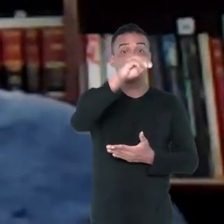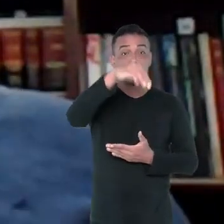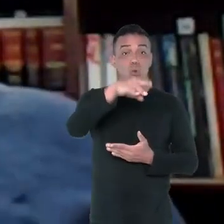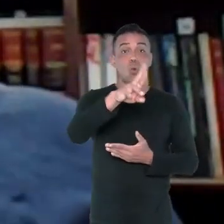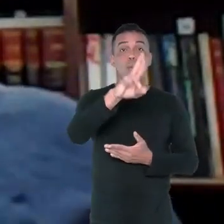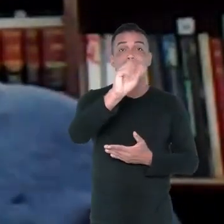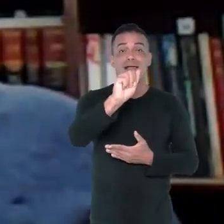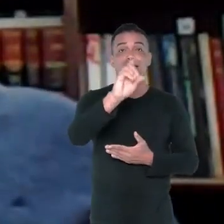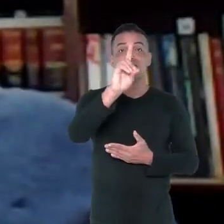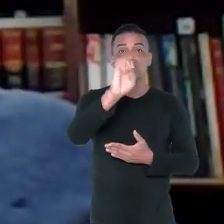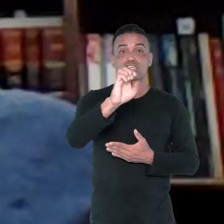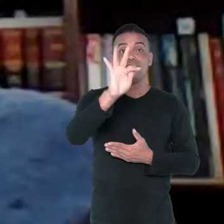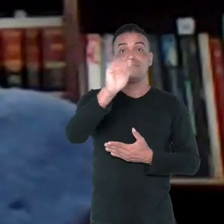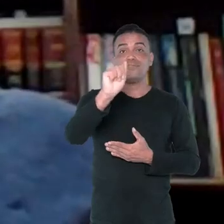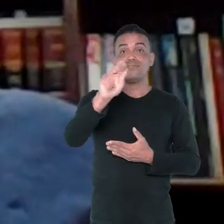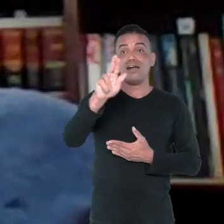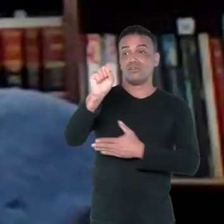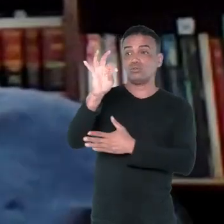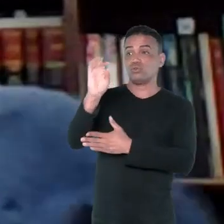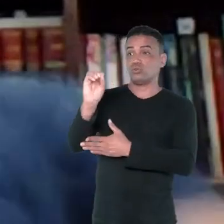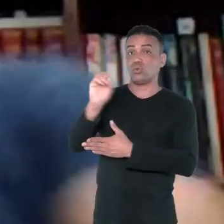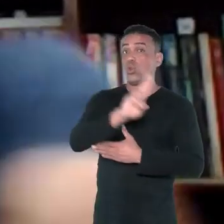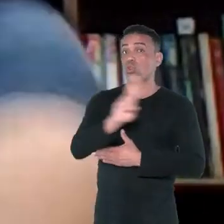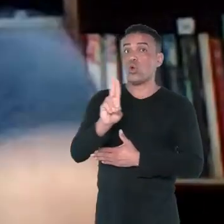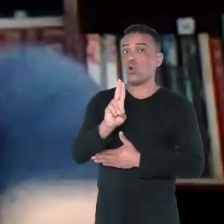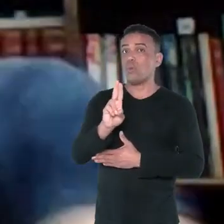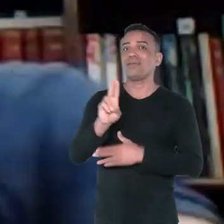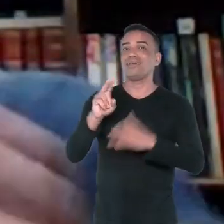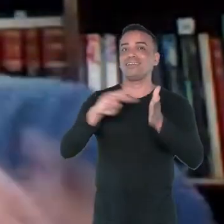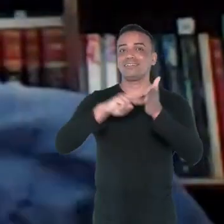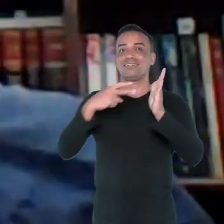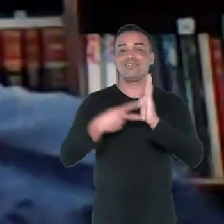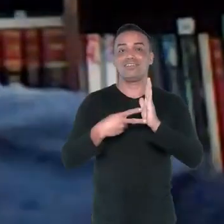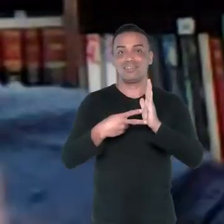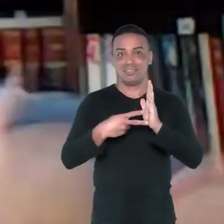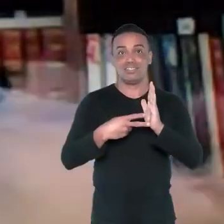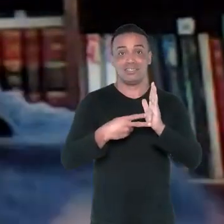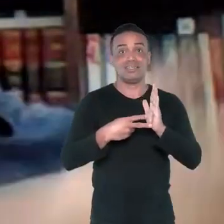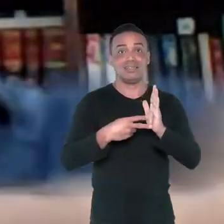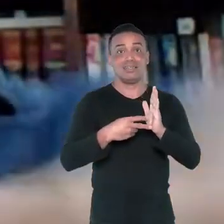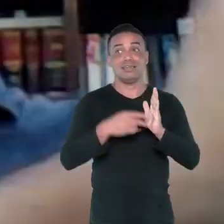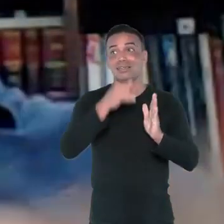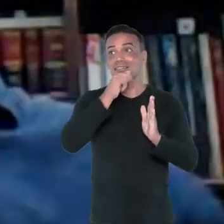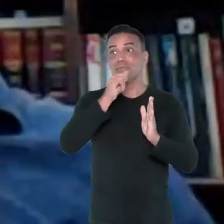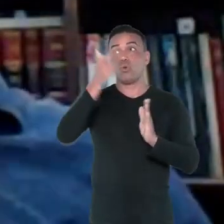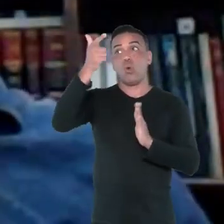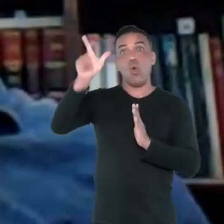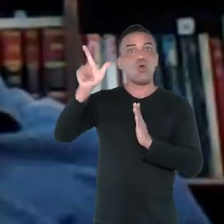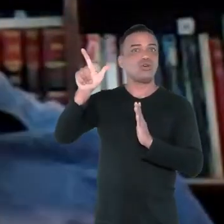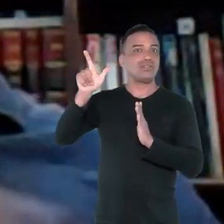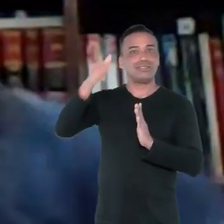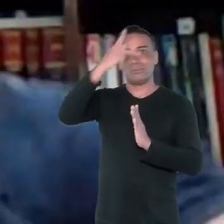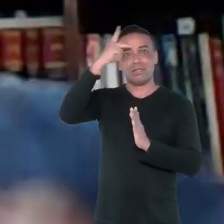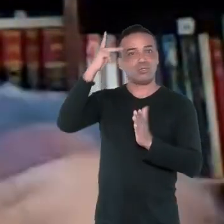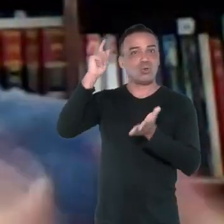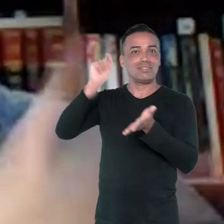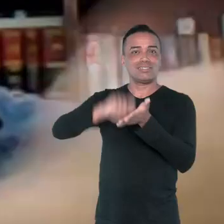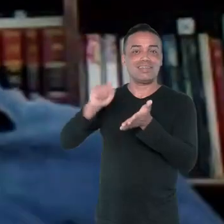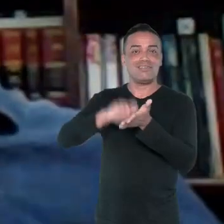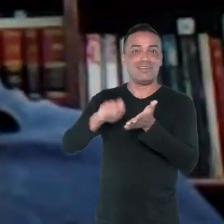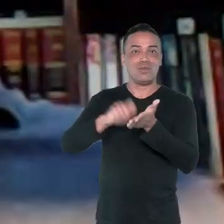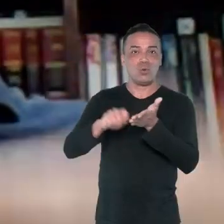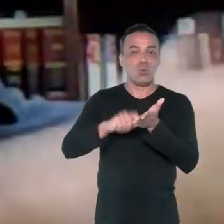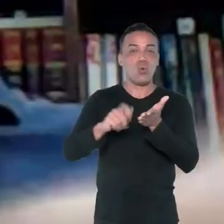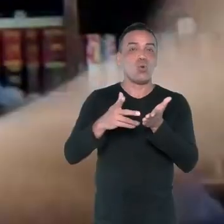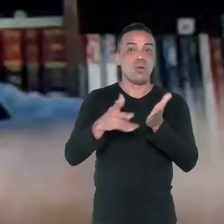Fausto. Esse nome, ele significa a sombra dos outros Faustos. Esse livro foi escrito à